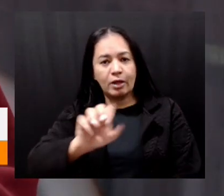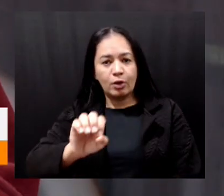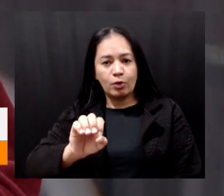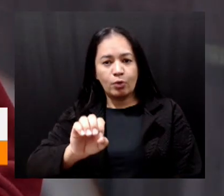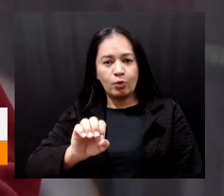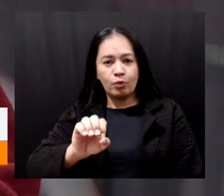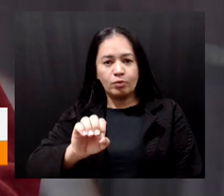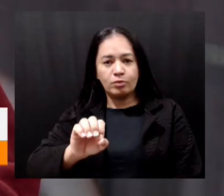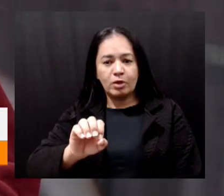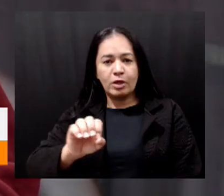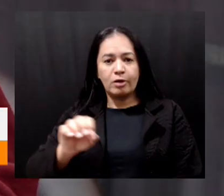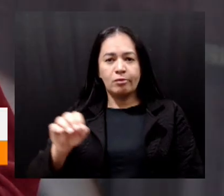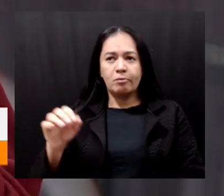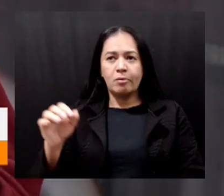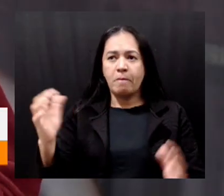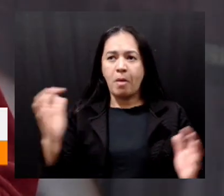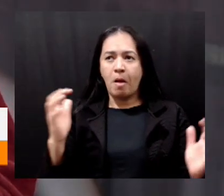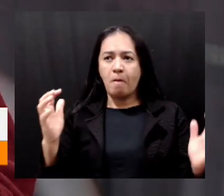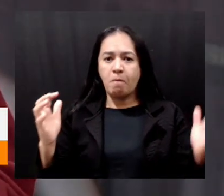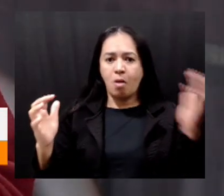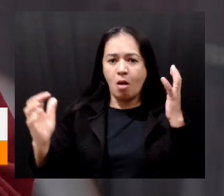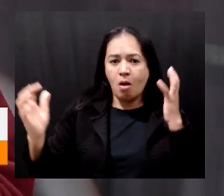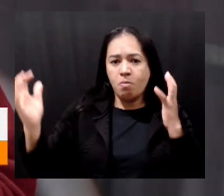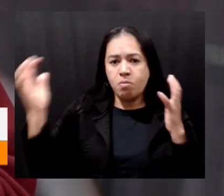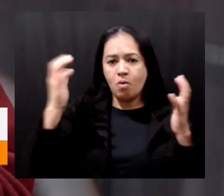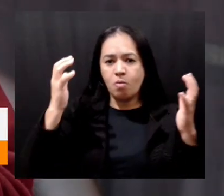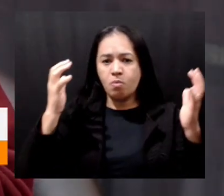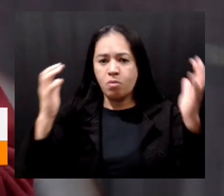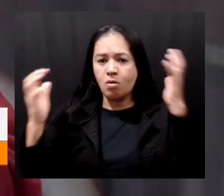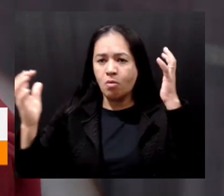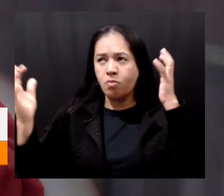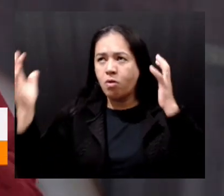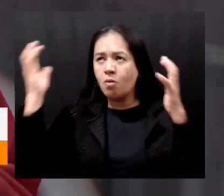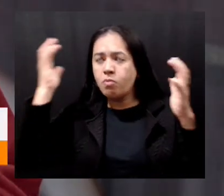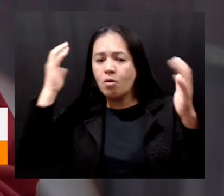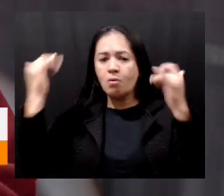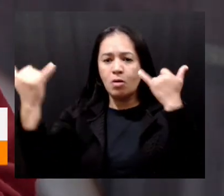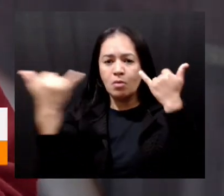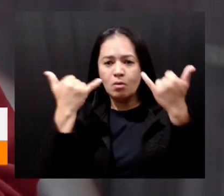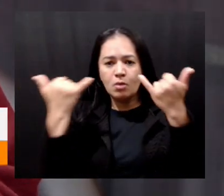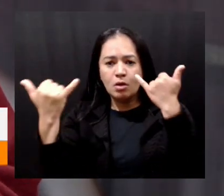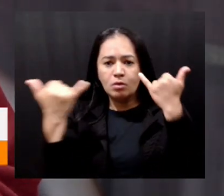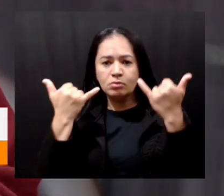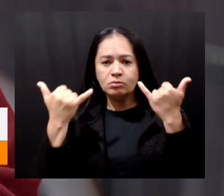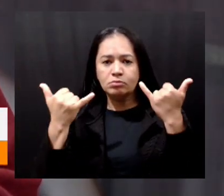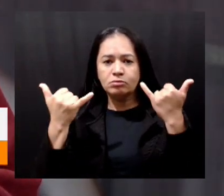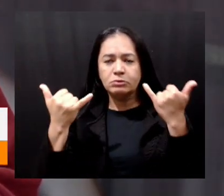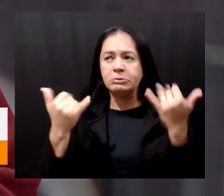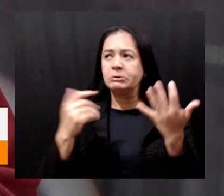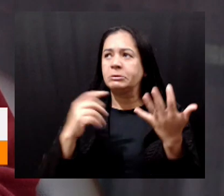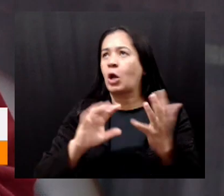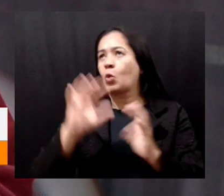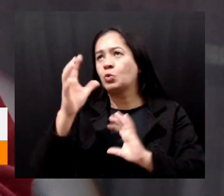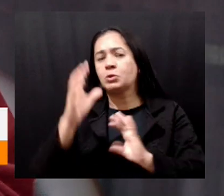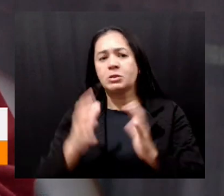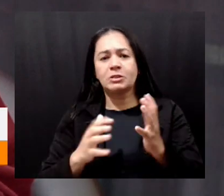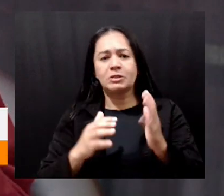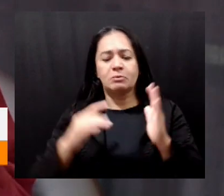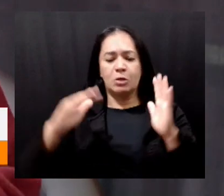bombardeado com todas essas informações, com situações catastróficas, com situações de